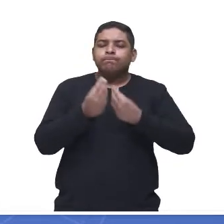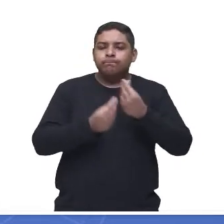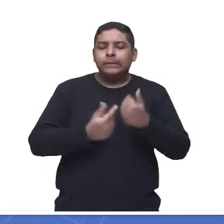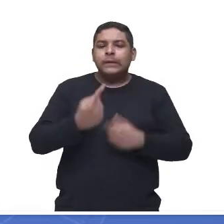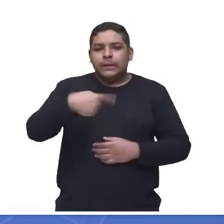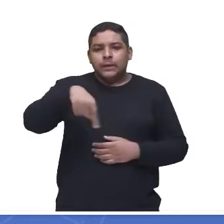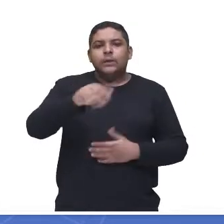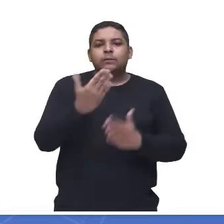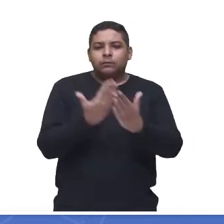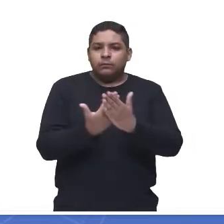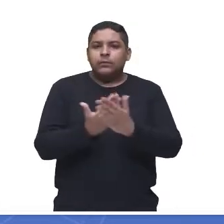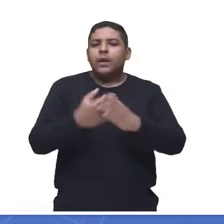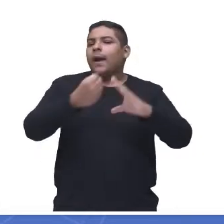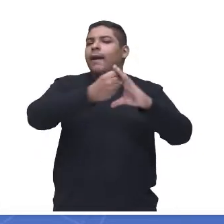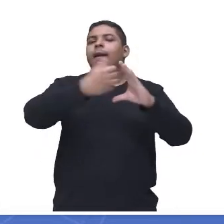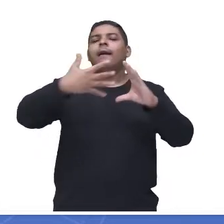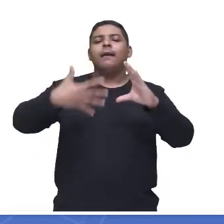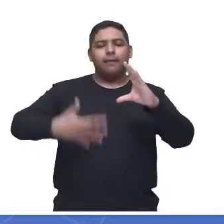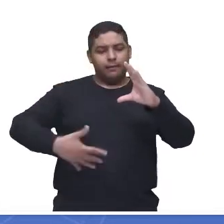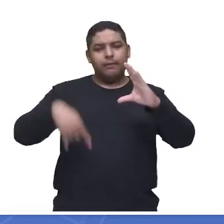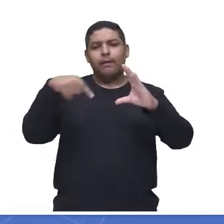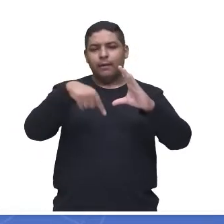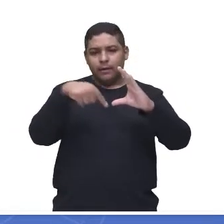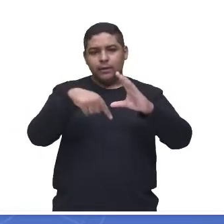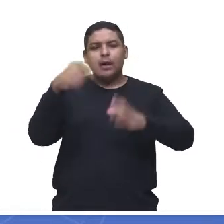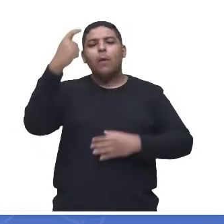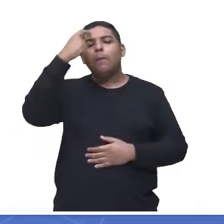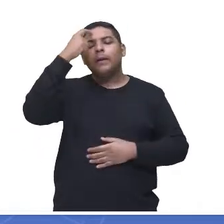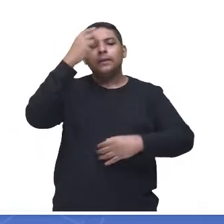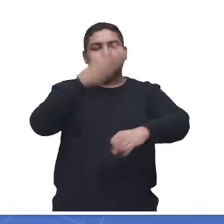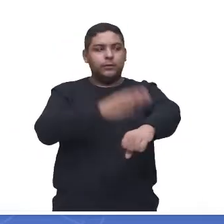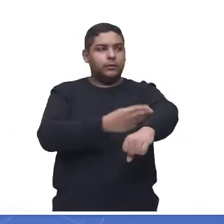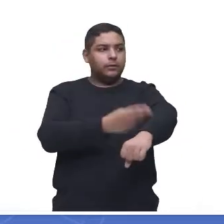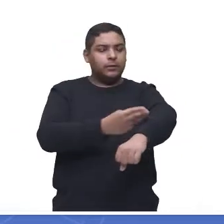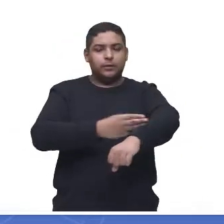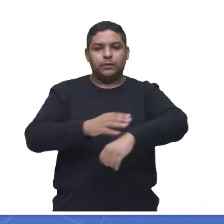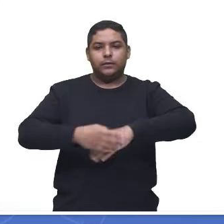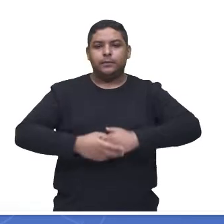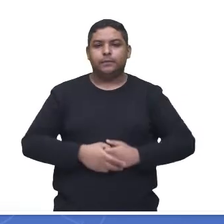que a gente vai trabalhar as características, né, do pensamento moderno. Então,